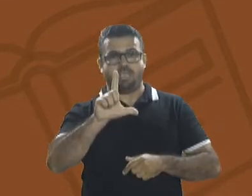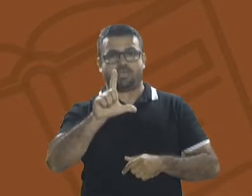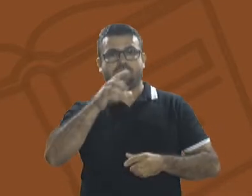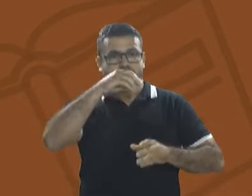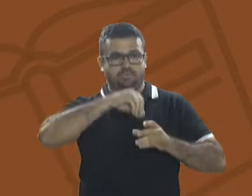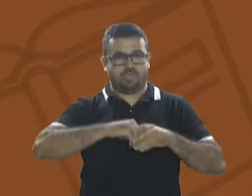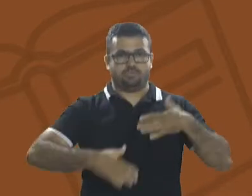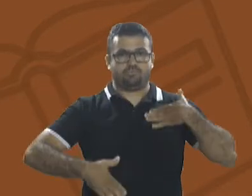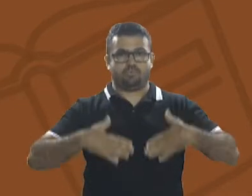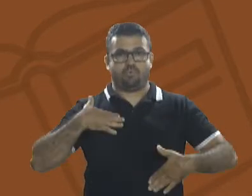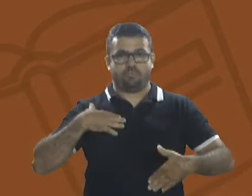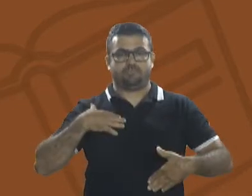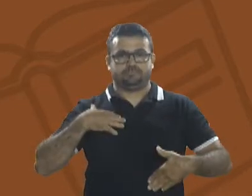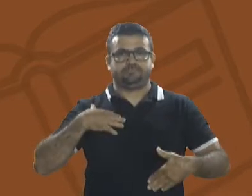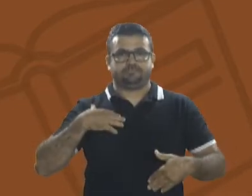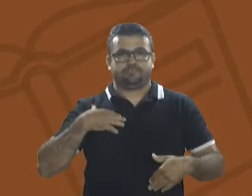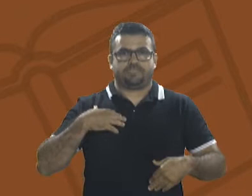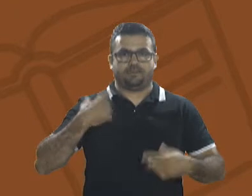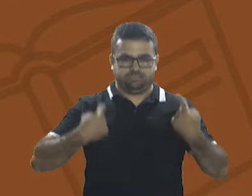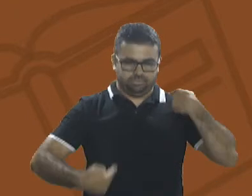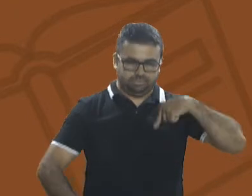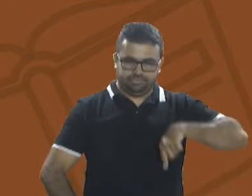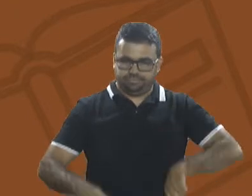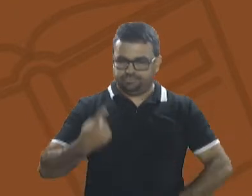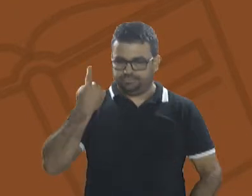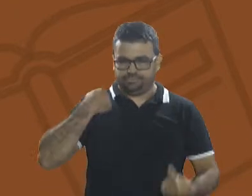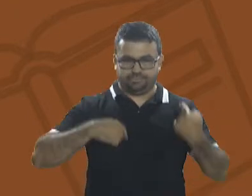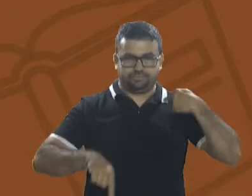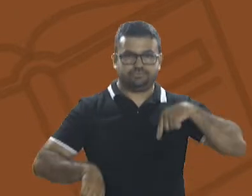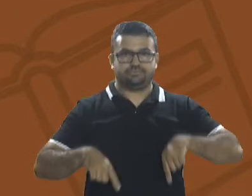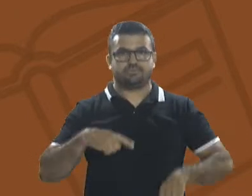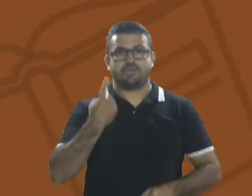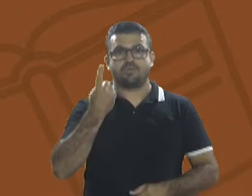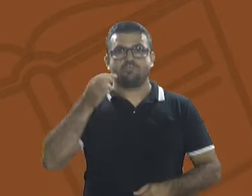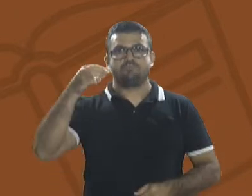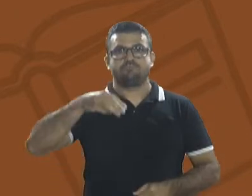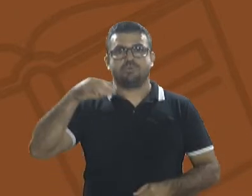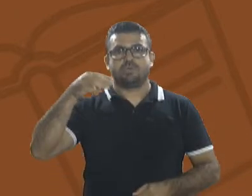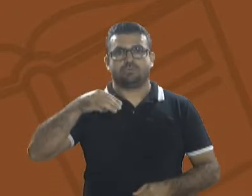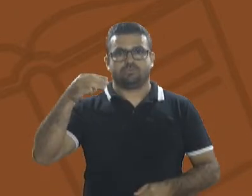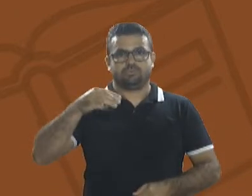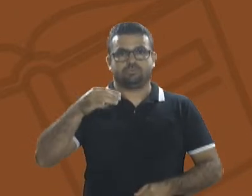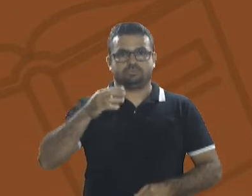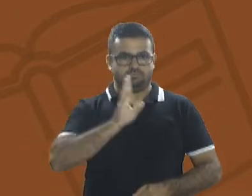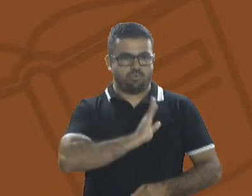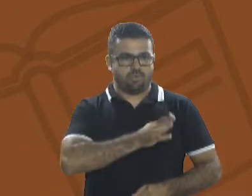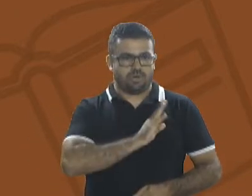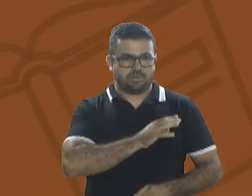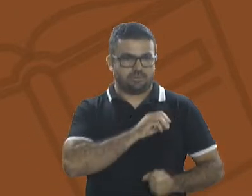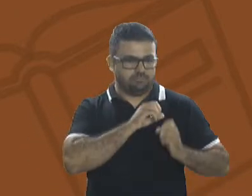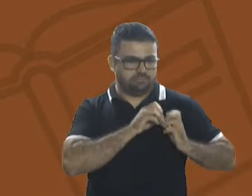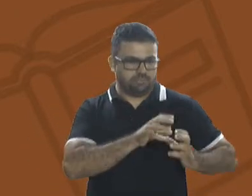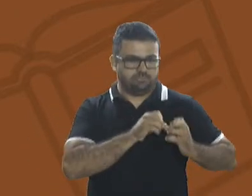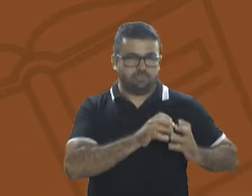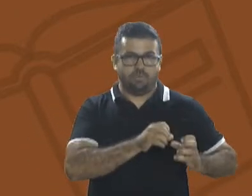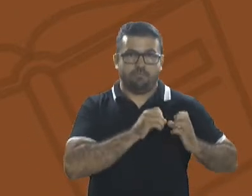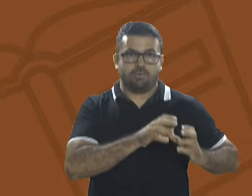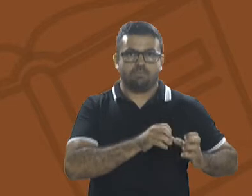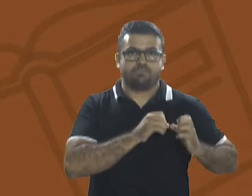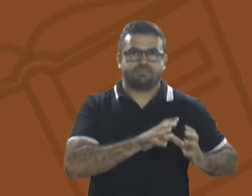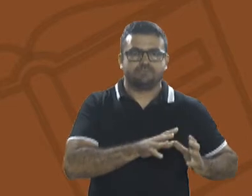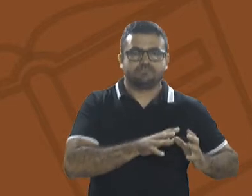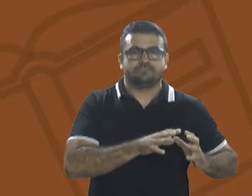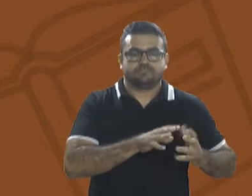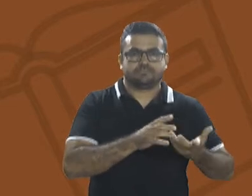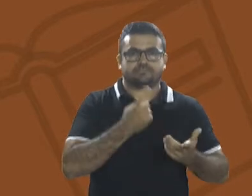pelo coração e vai circular no corpo. Então, ó, Chaminazinho disse que em 1 minuto o coração ali faz essa circulação,